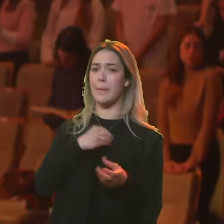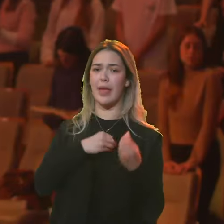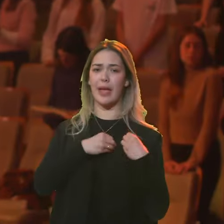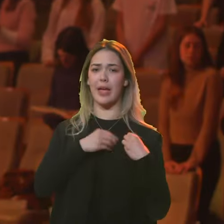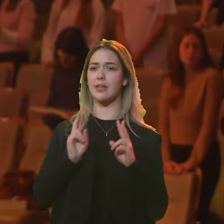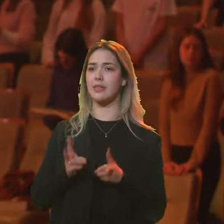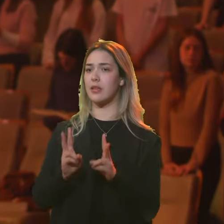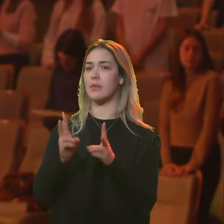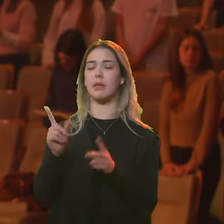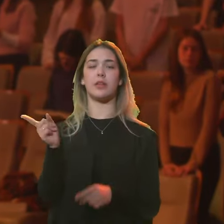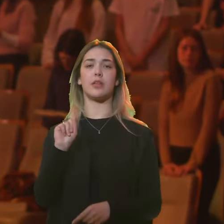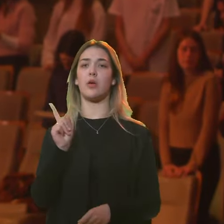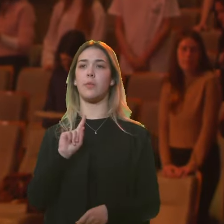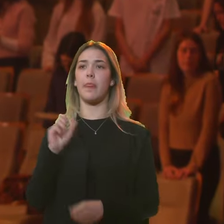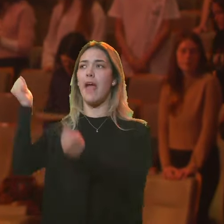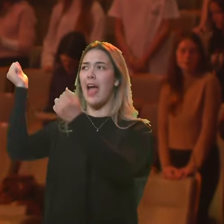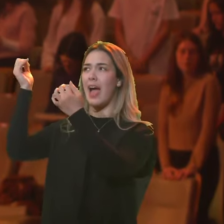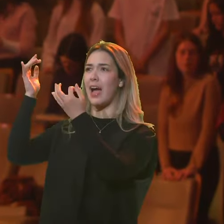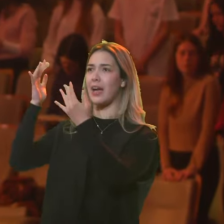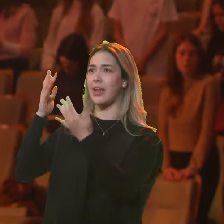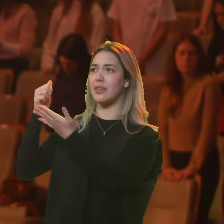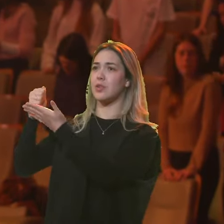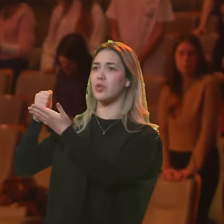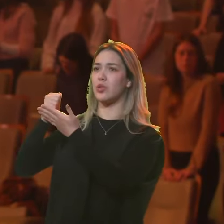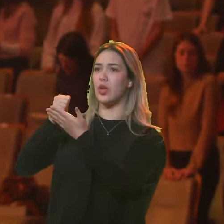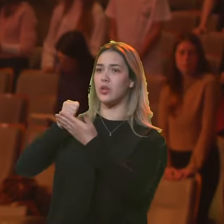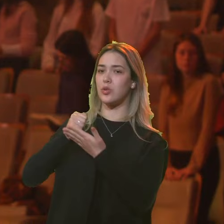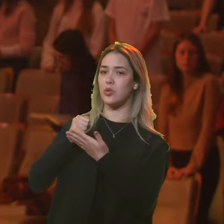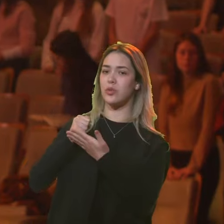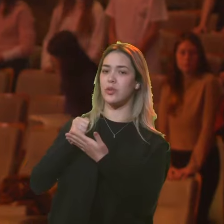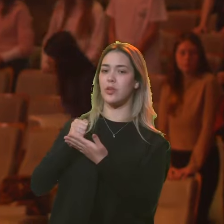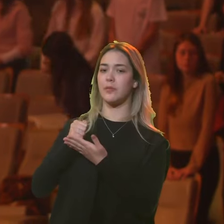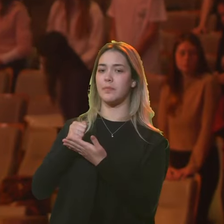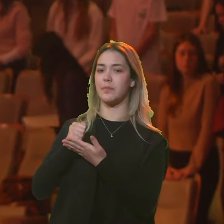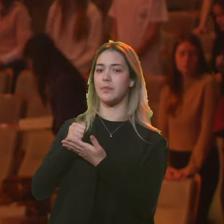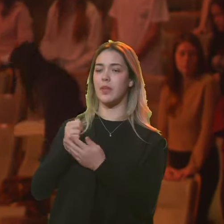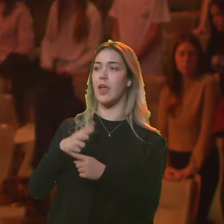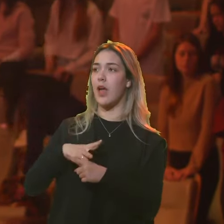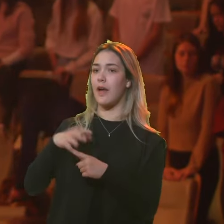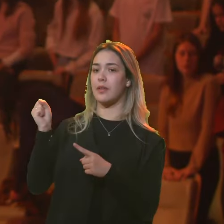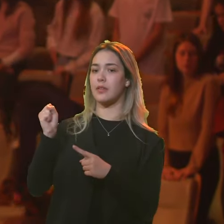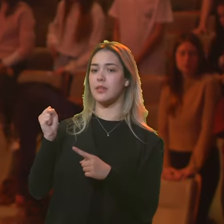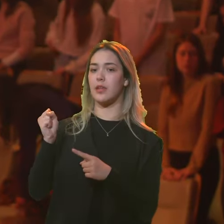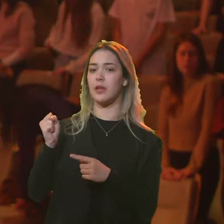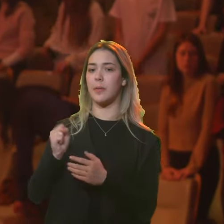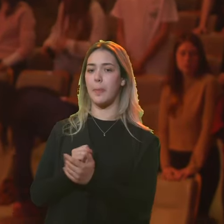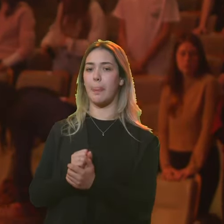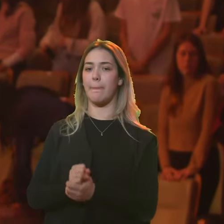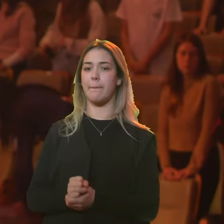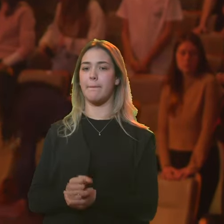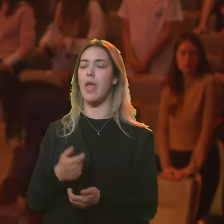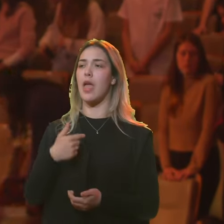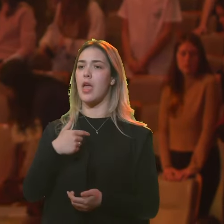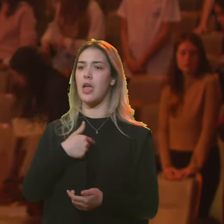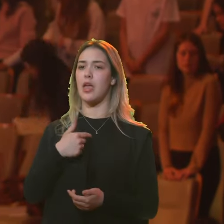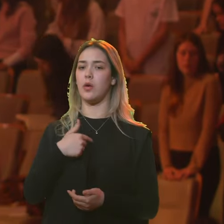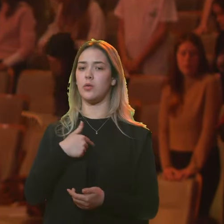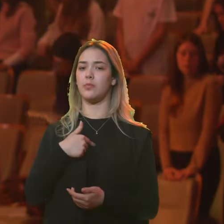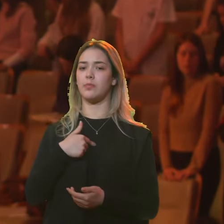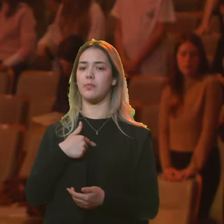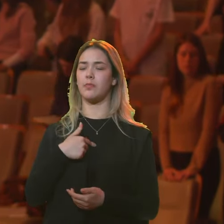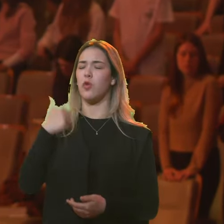seu combustível. Você tem que olhar assim e falar: cara, se eu pecar de novo, Jesus vai me levantar. Então eu vou dar o meu máximo para não pecar de novo. E se